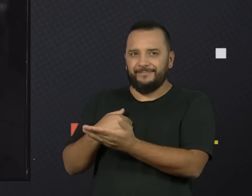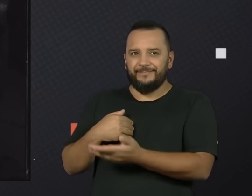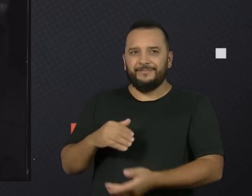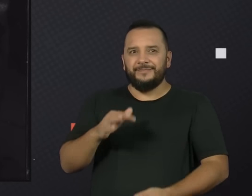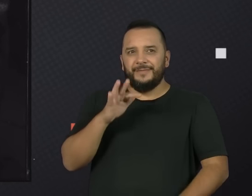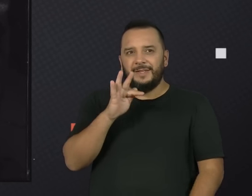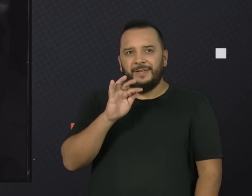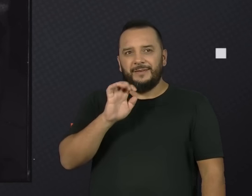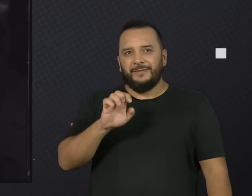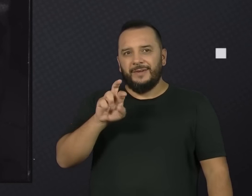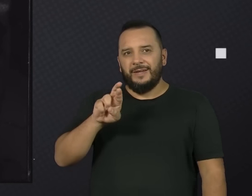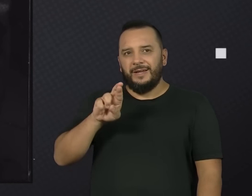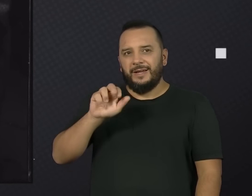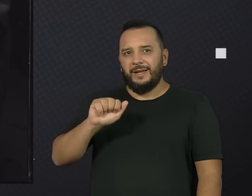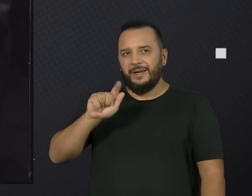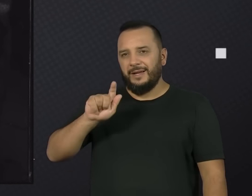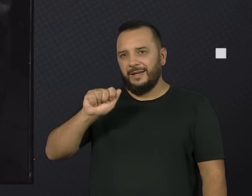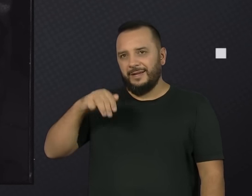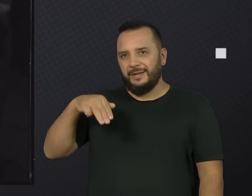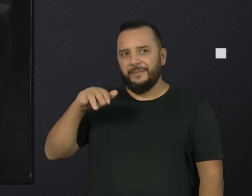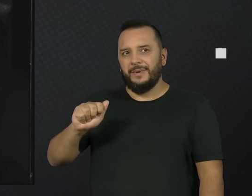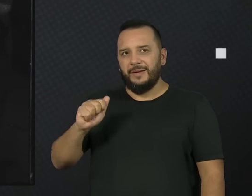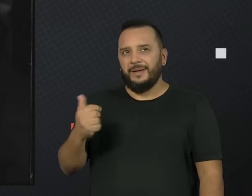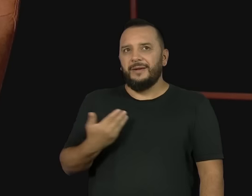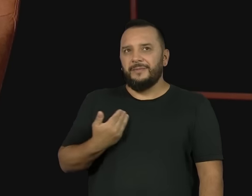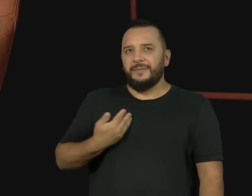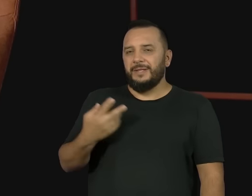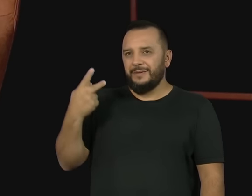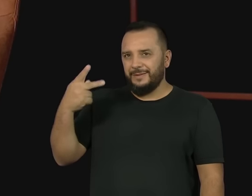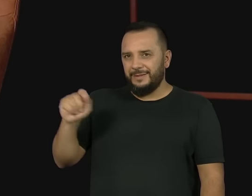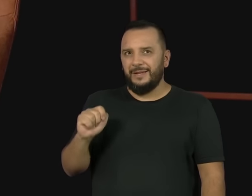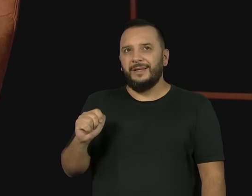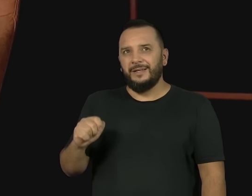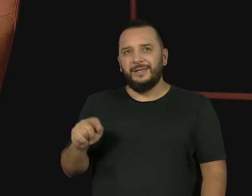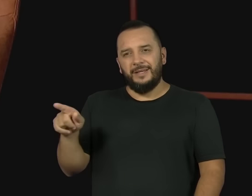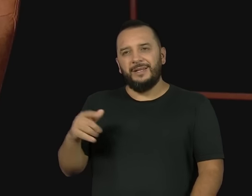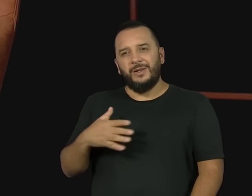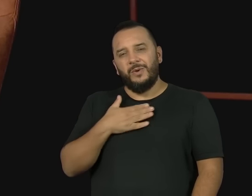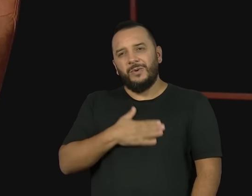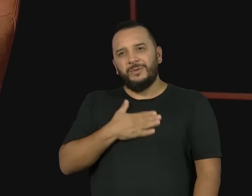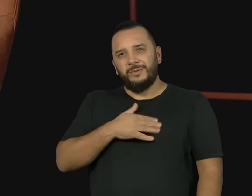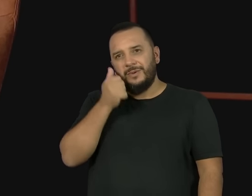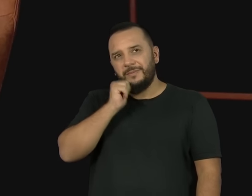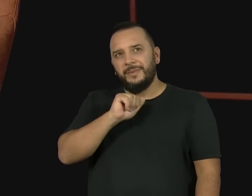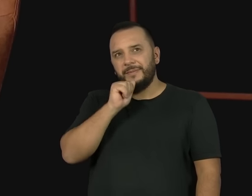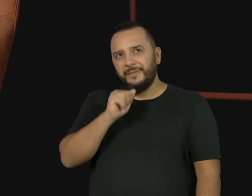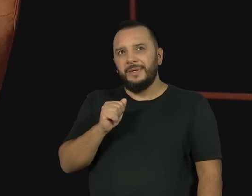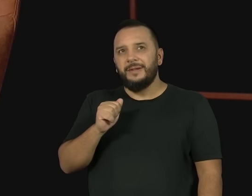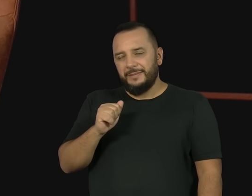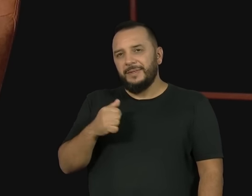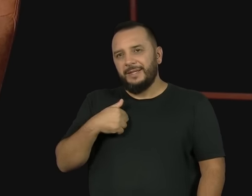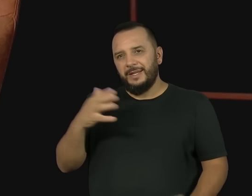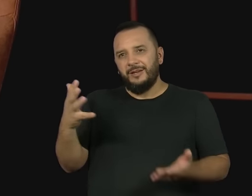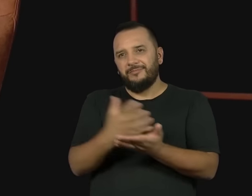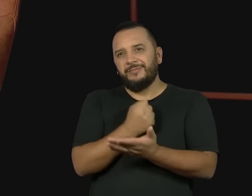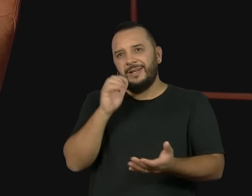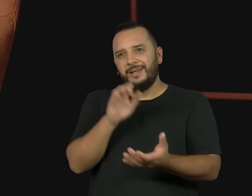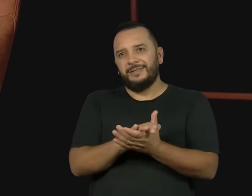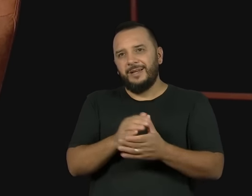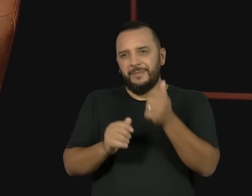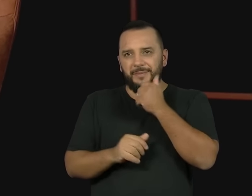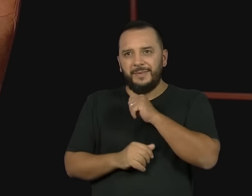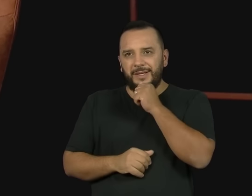era amigo dela, e ele tinha gostado da minha mãe, ele queria casar o Ferragamo com ela. Ela